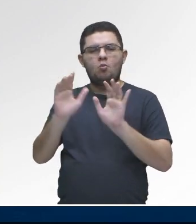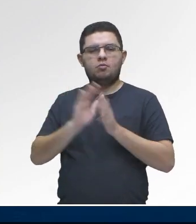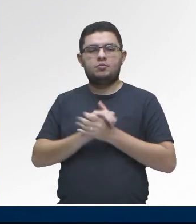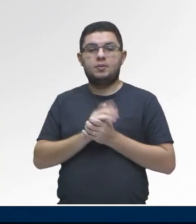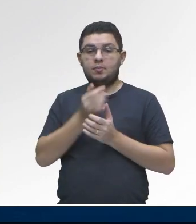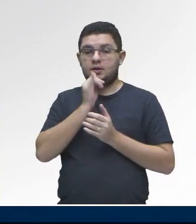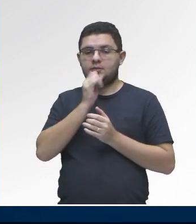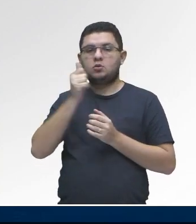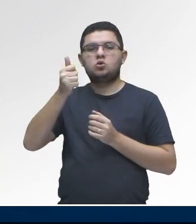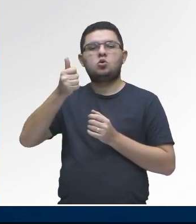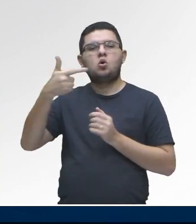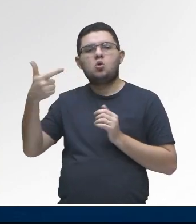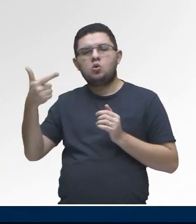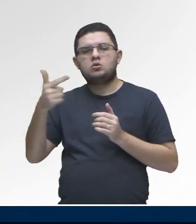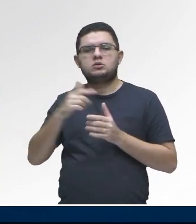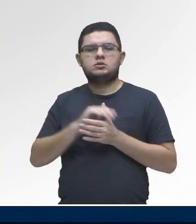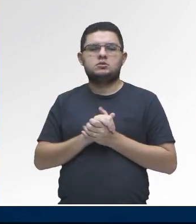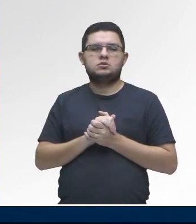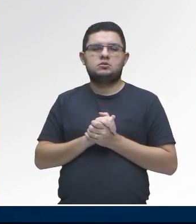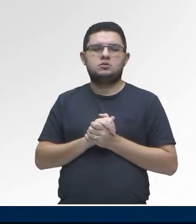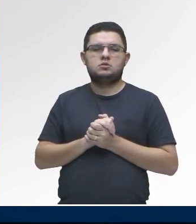você vai apagar essa vírgula.